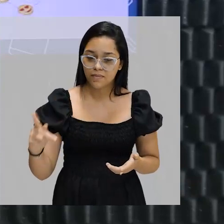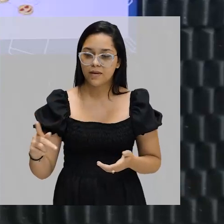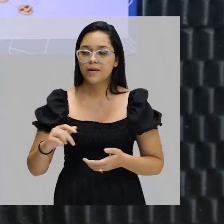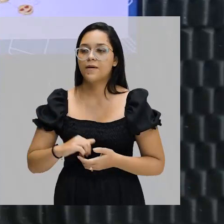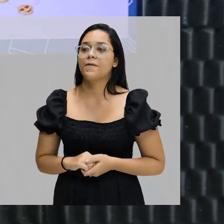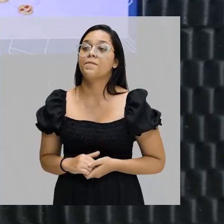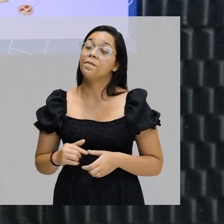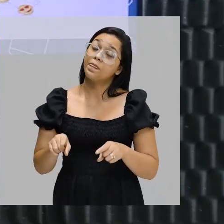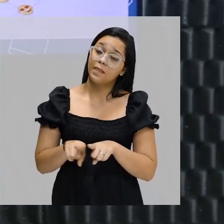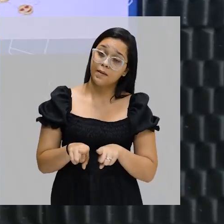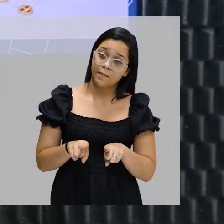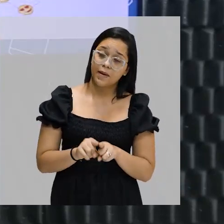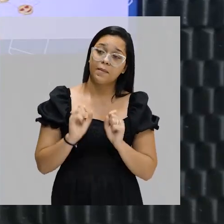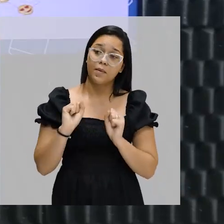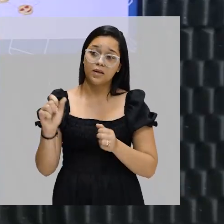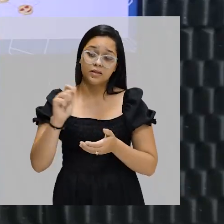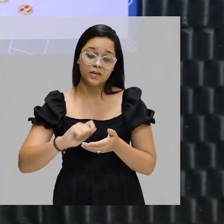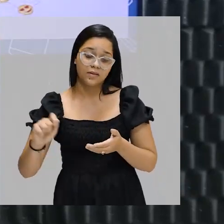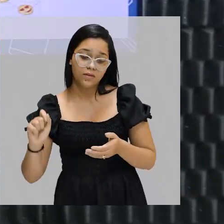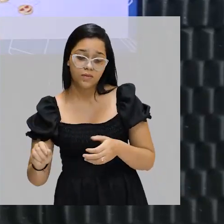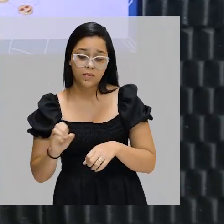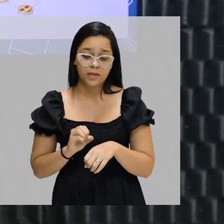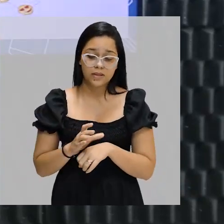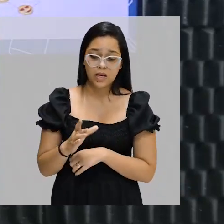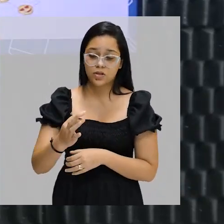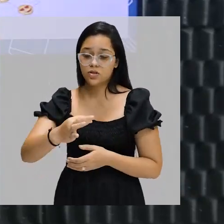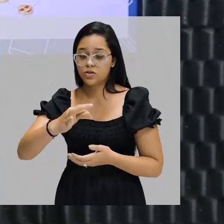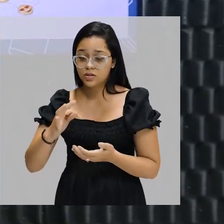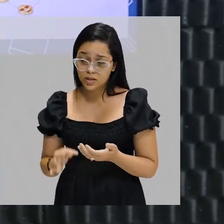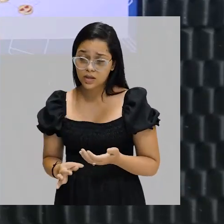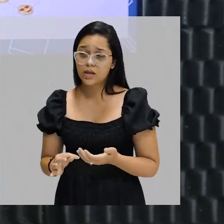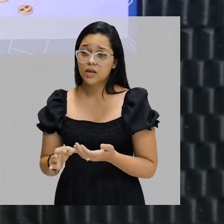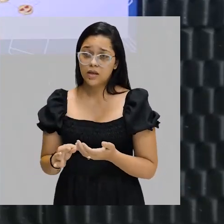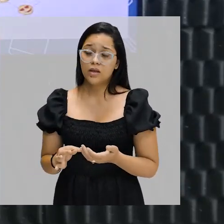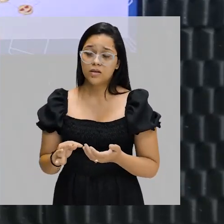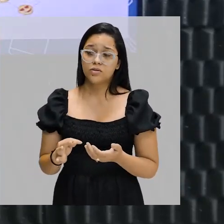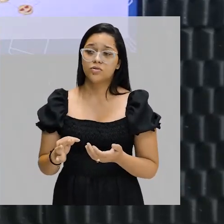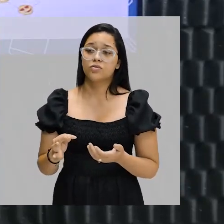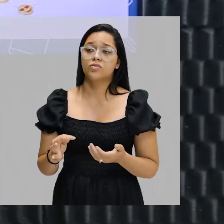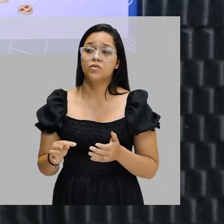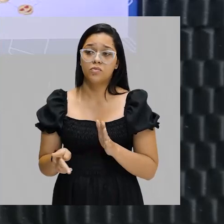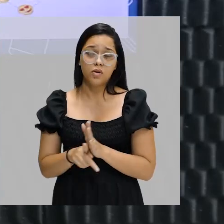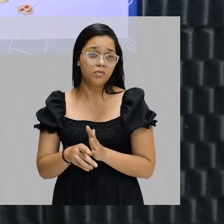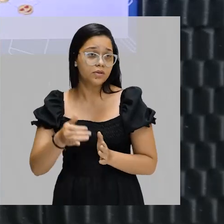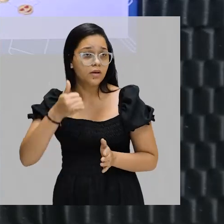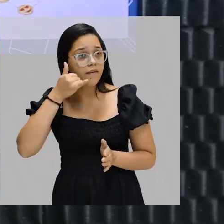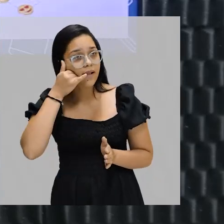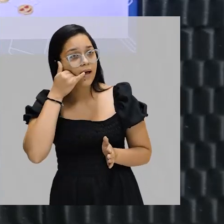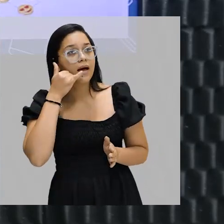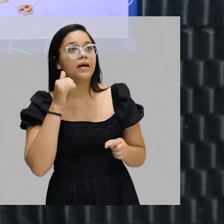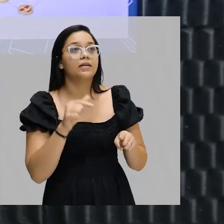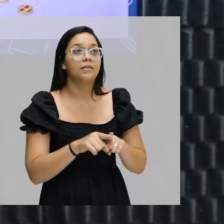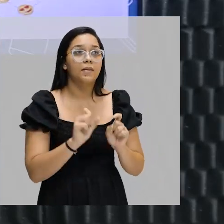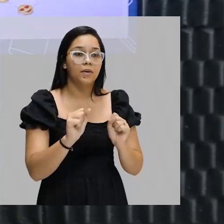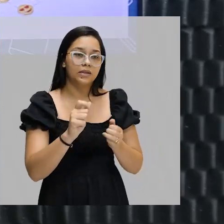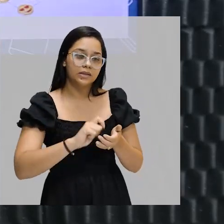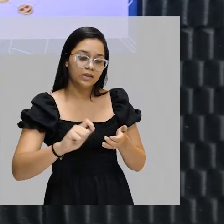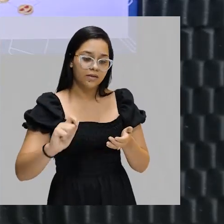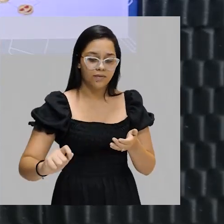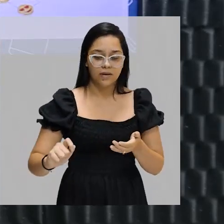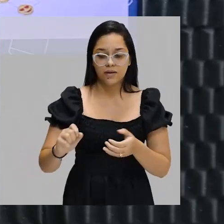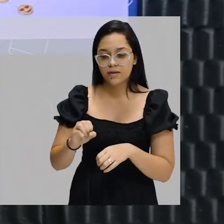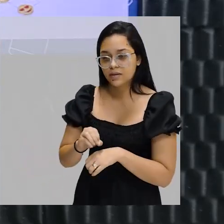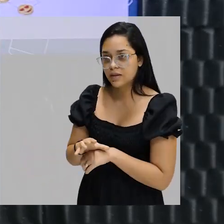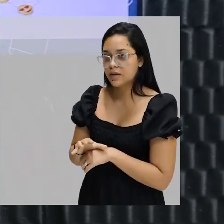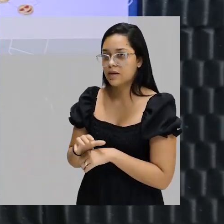mensagem Nós podemos escrever uma mensagem de texto na própria no próprio celular nós podemos escrever uma mensagem